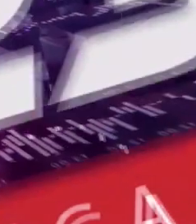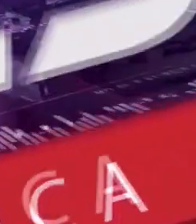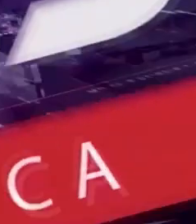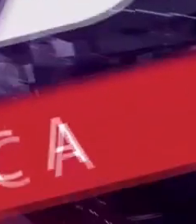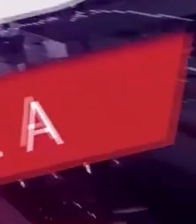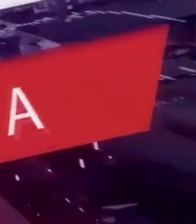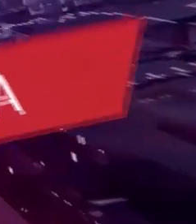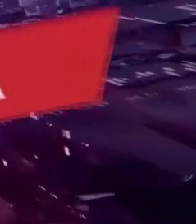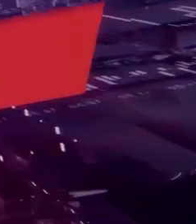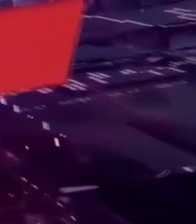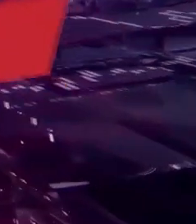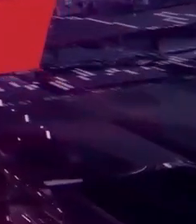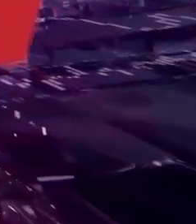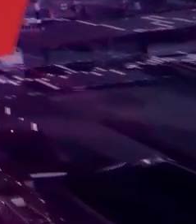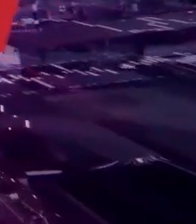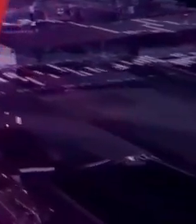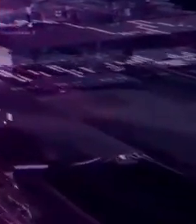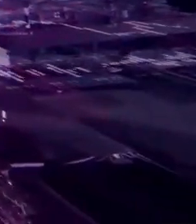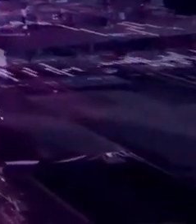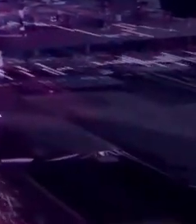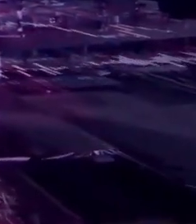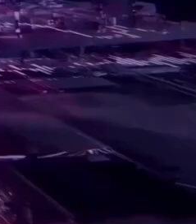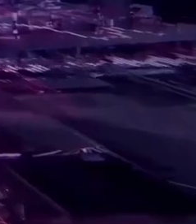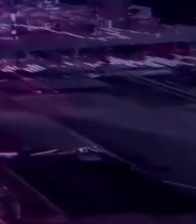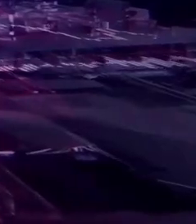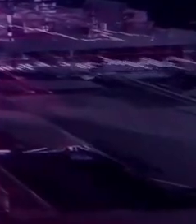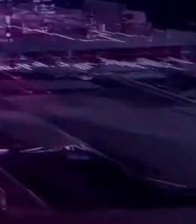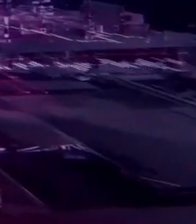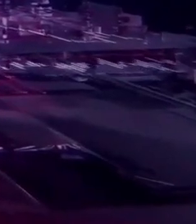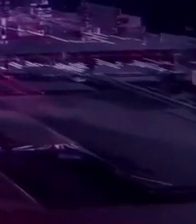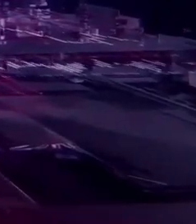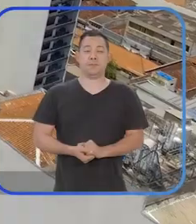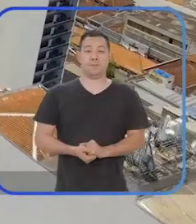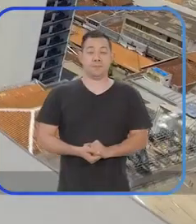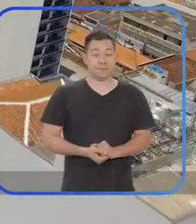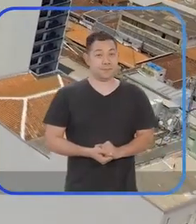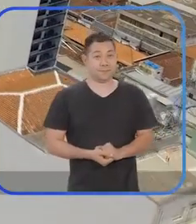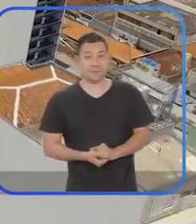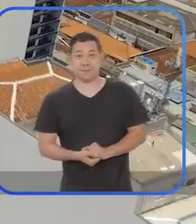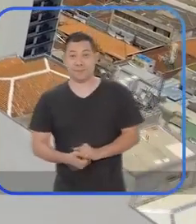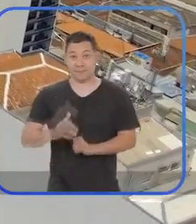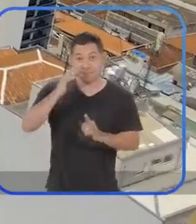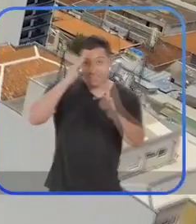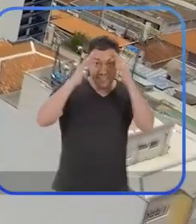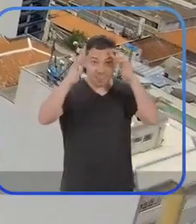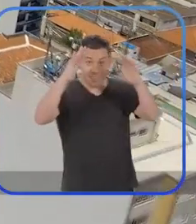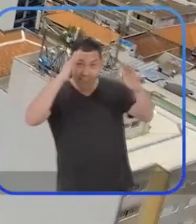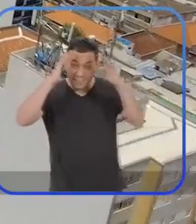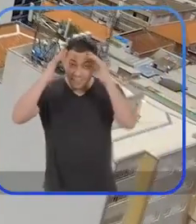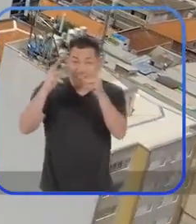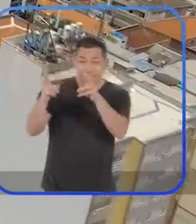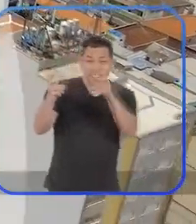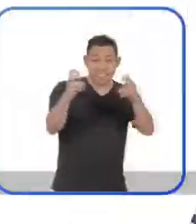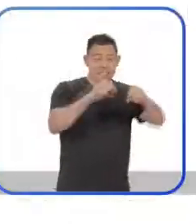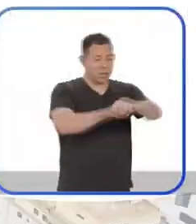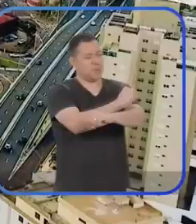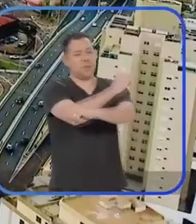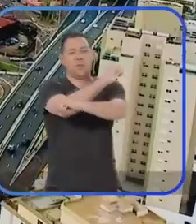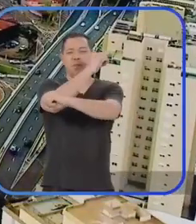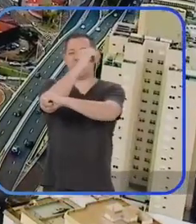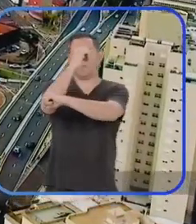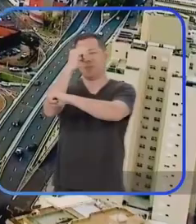Bye. Basta olhar pro lado, ao longe ou